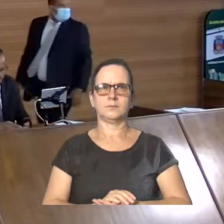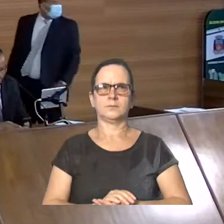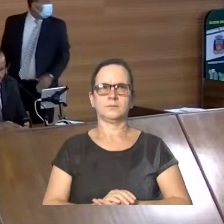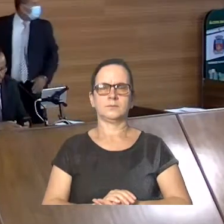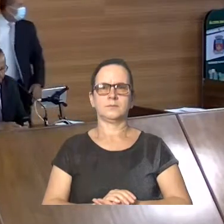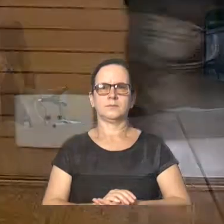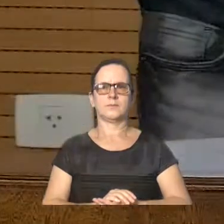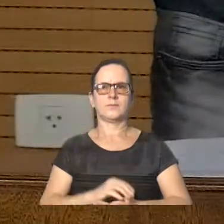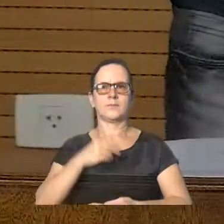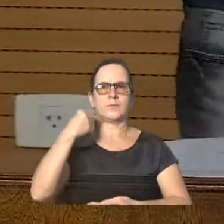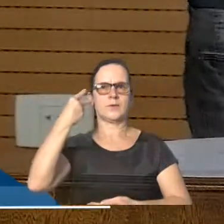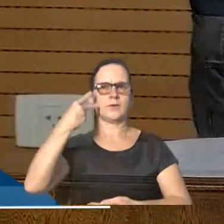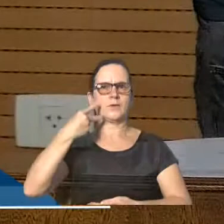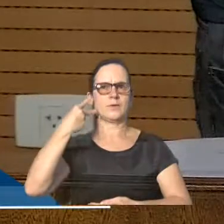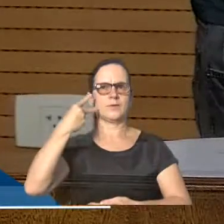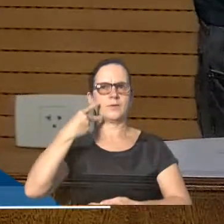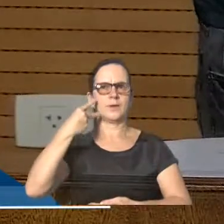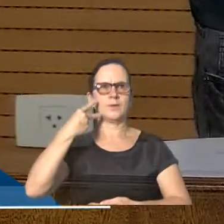Do vereador